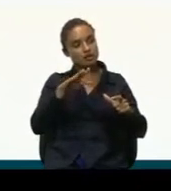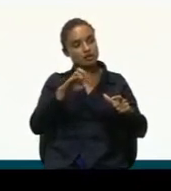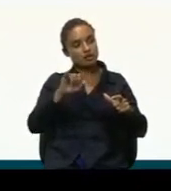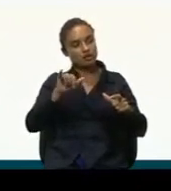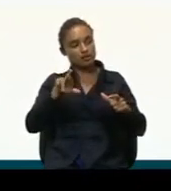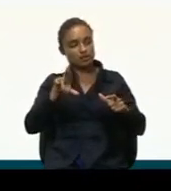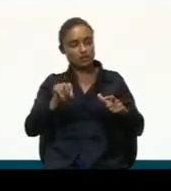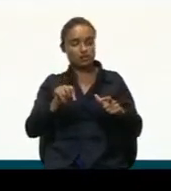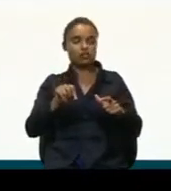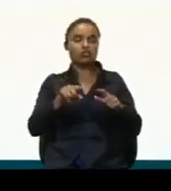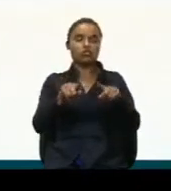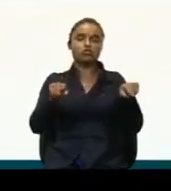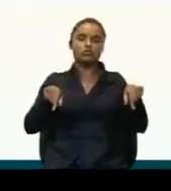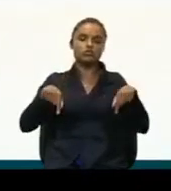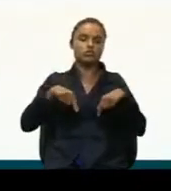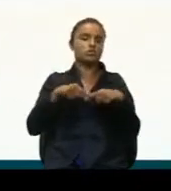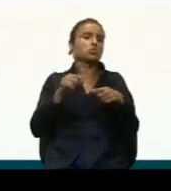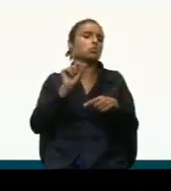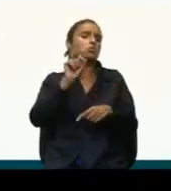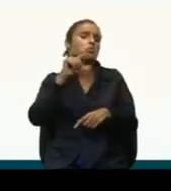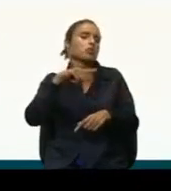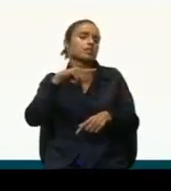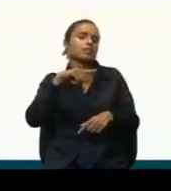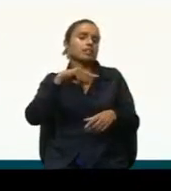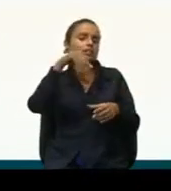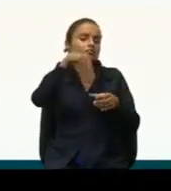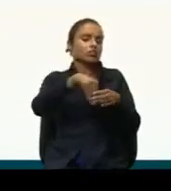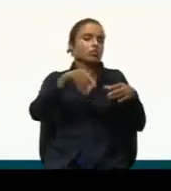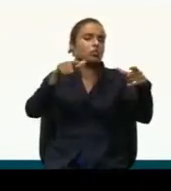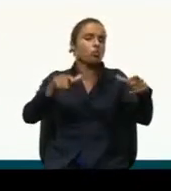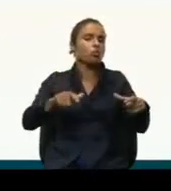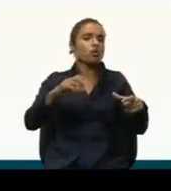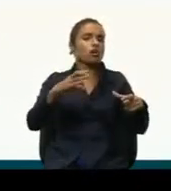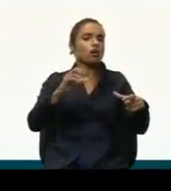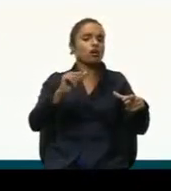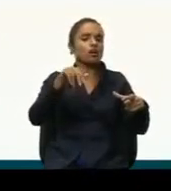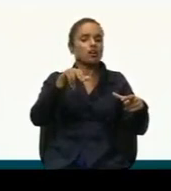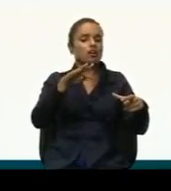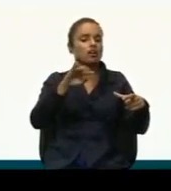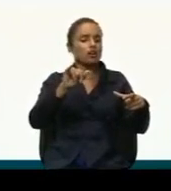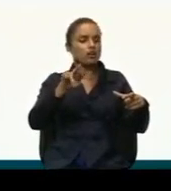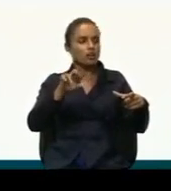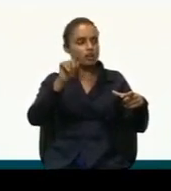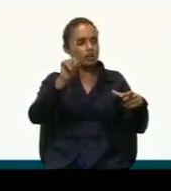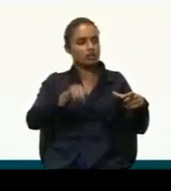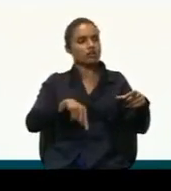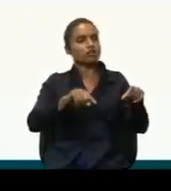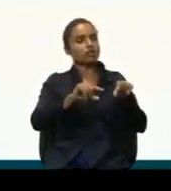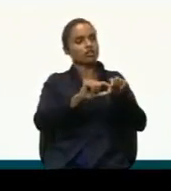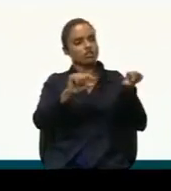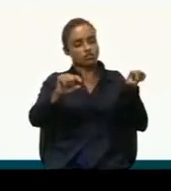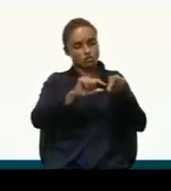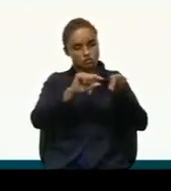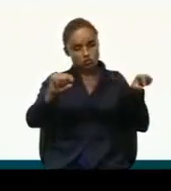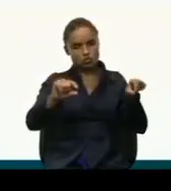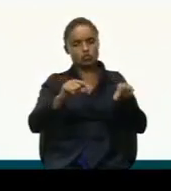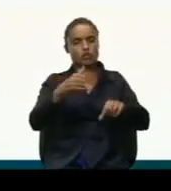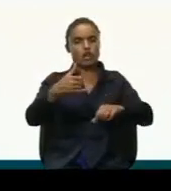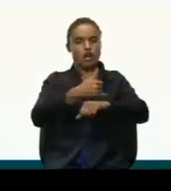que compõe ele, ele é composto por o quê, né? Então a gente vai ter as bancadas de armação de aço, os